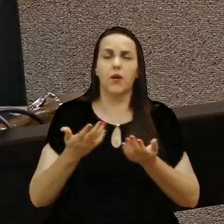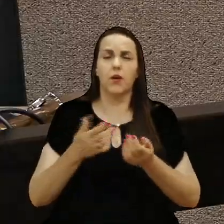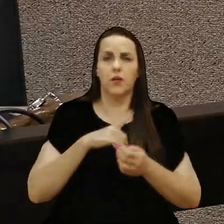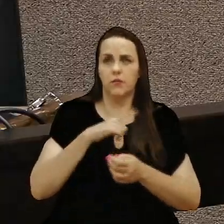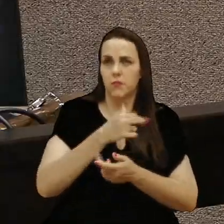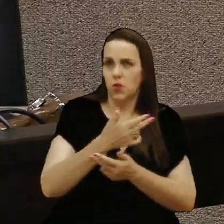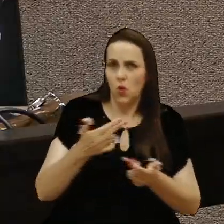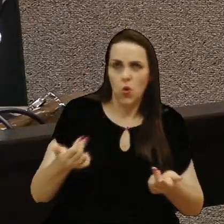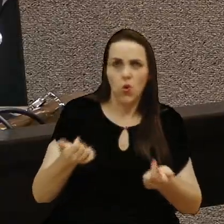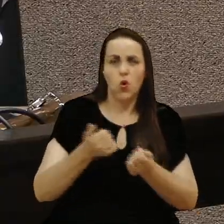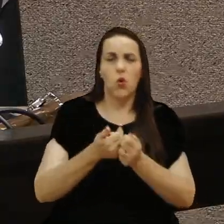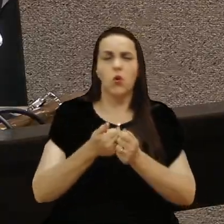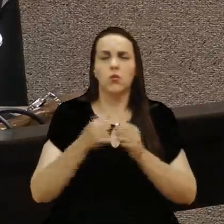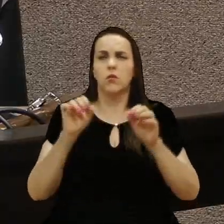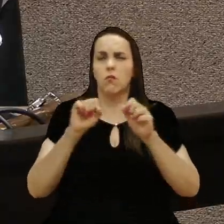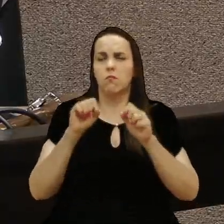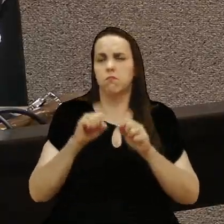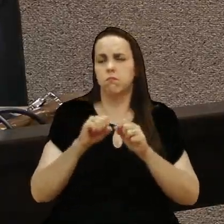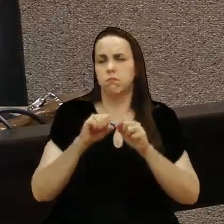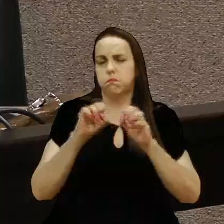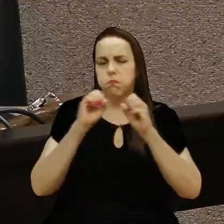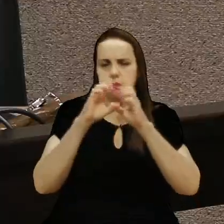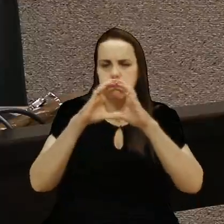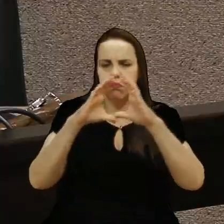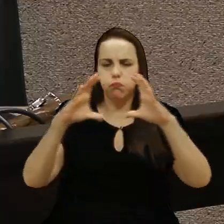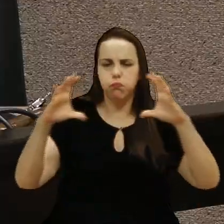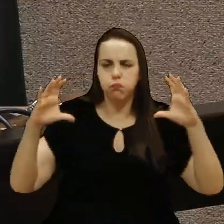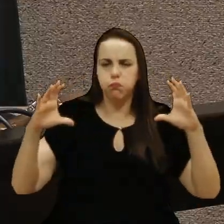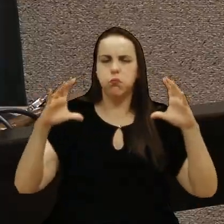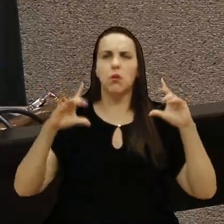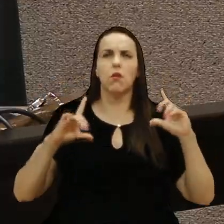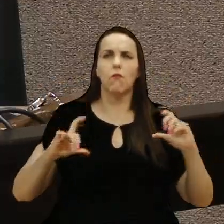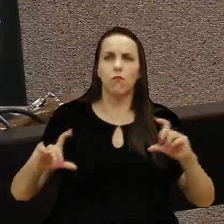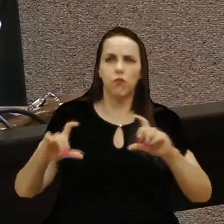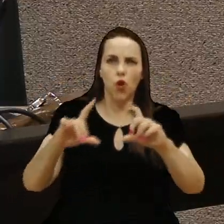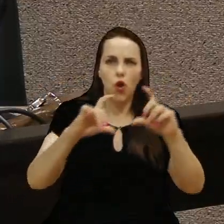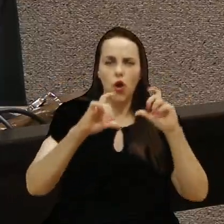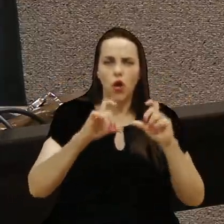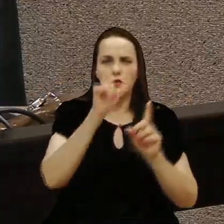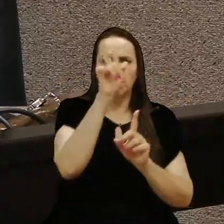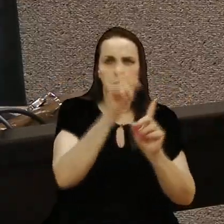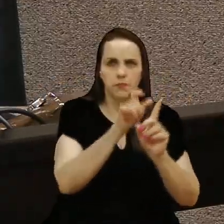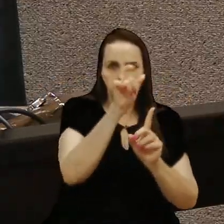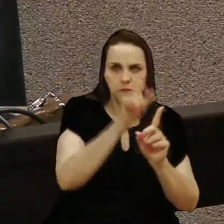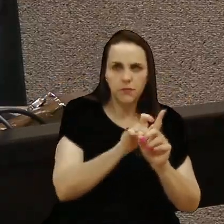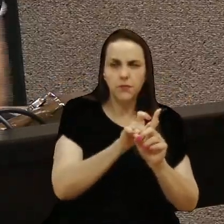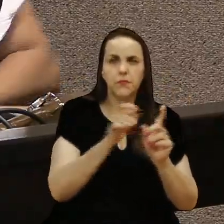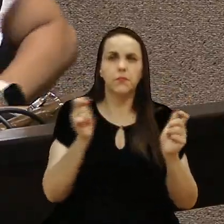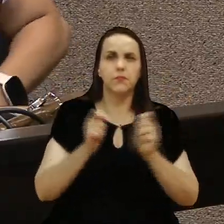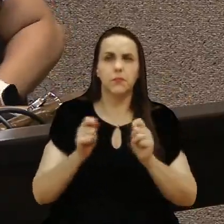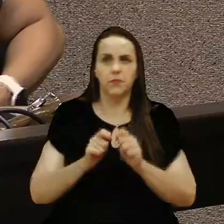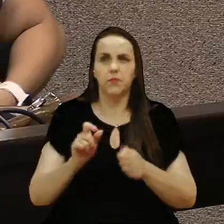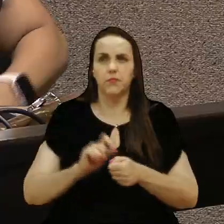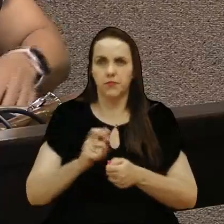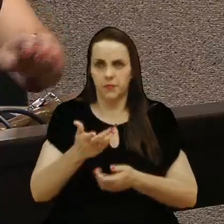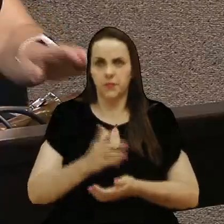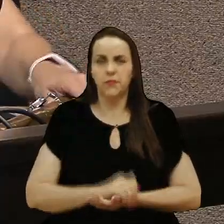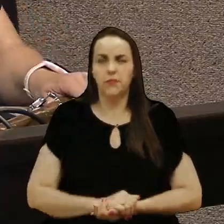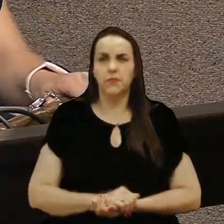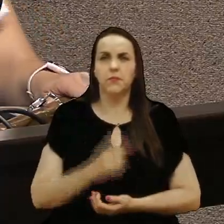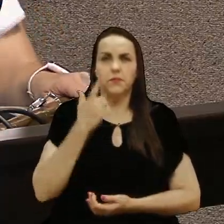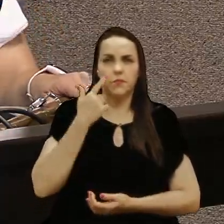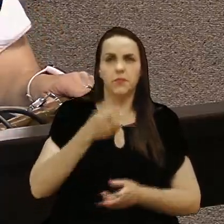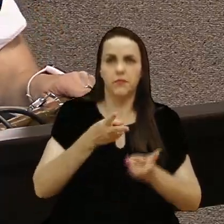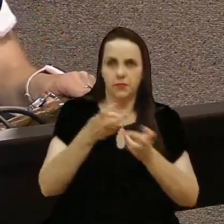coisa de balão, as pessoas batendo foto com os personagens. Então, dá para fazer. A gente está